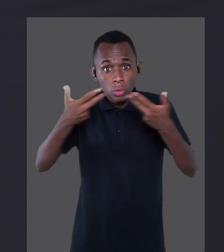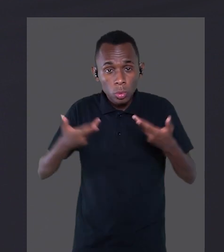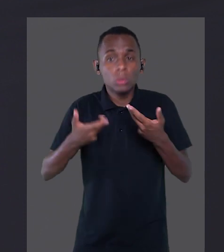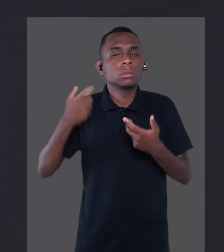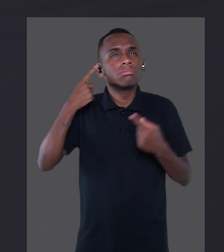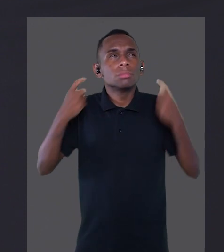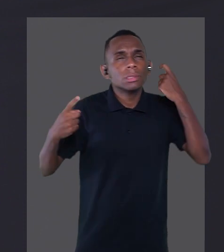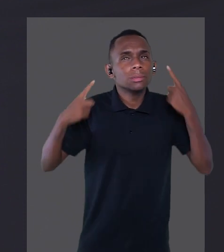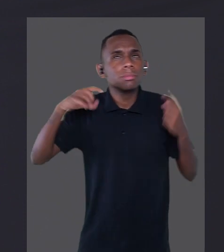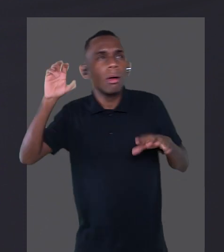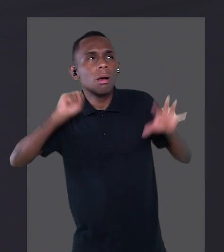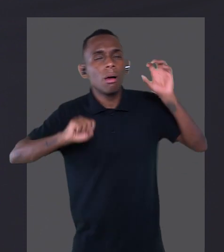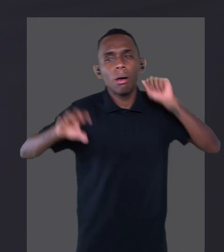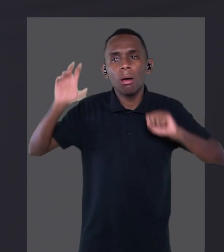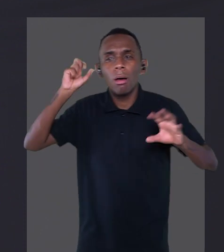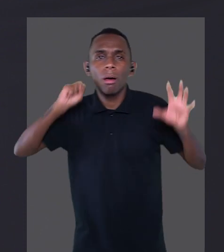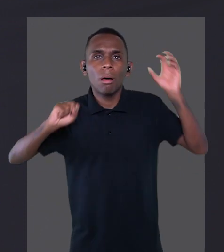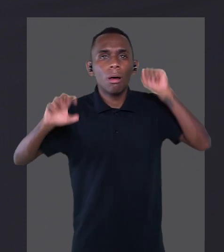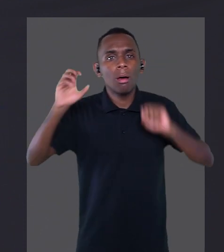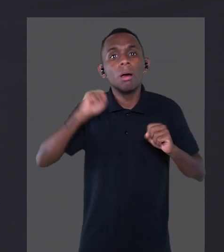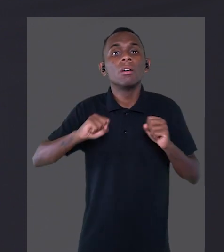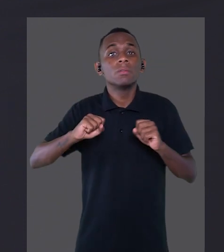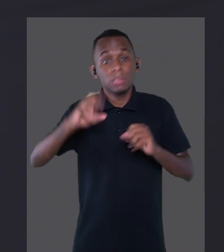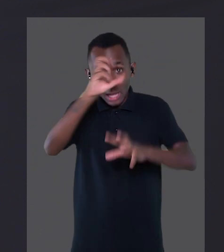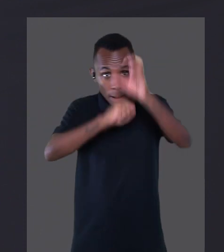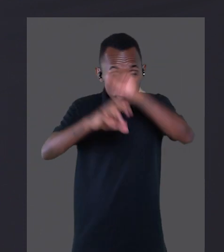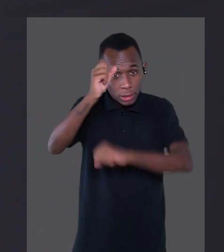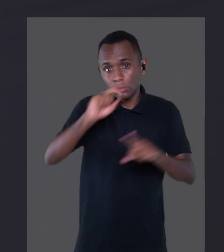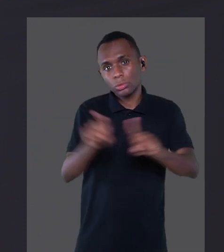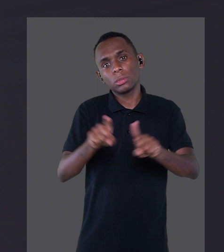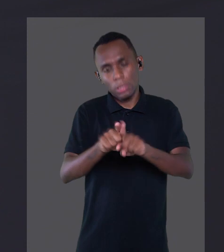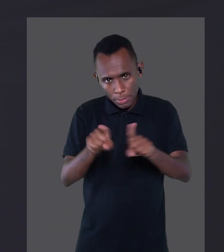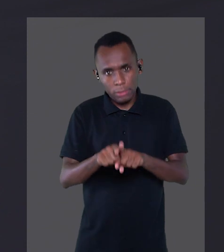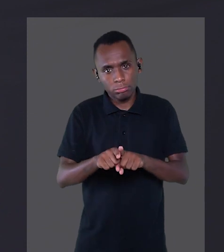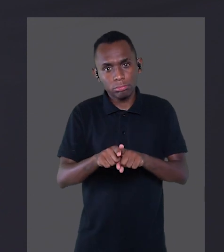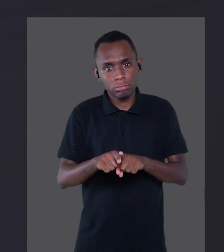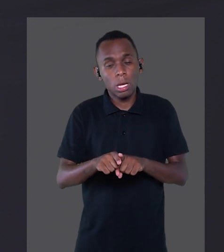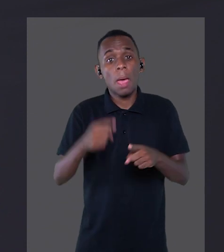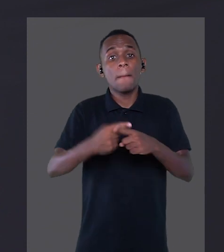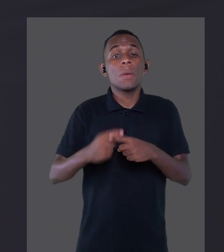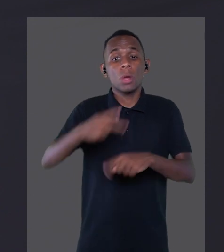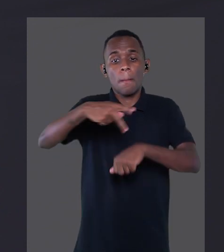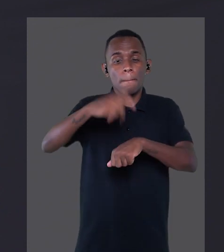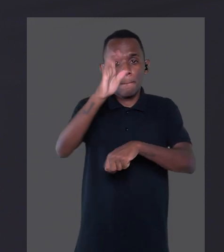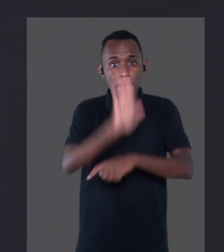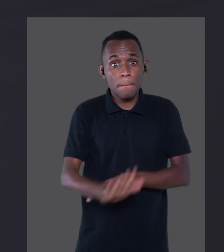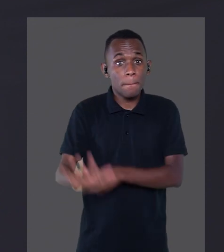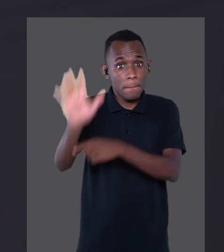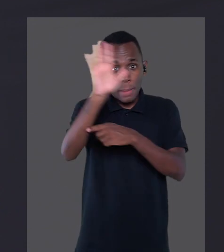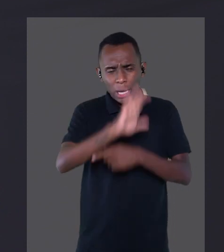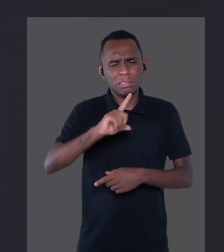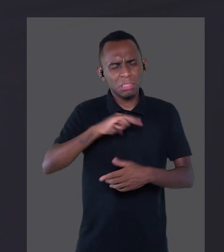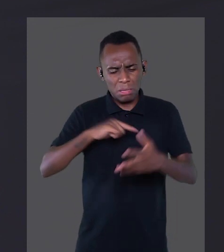está tocando, você aprende por osmose, né? Porque a gente está num país de